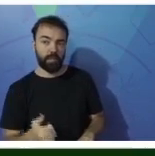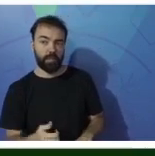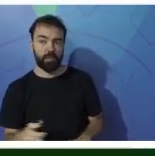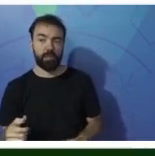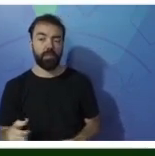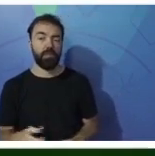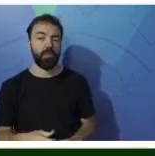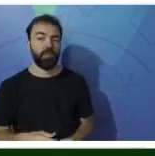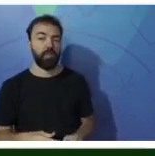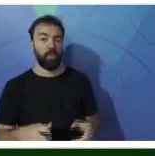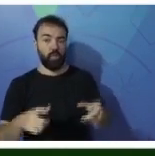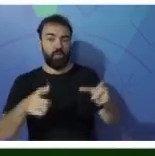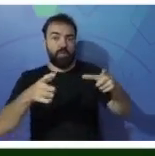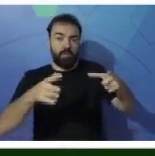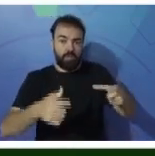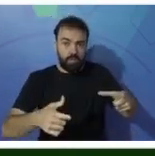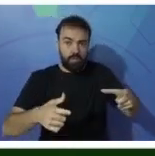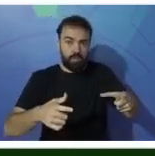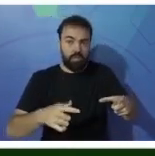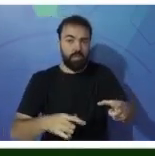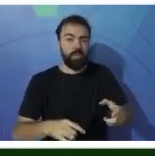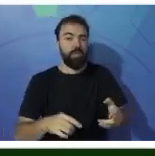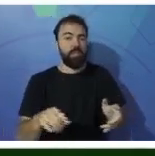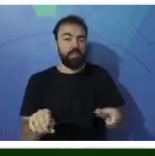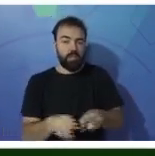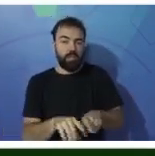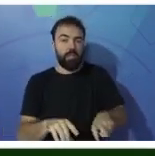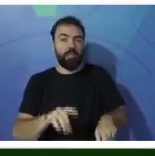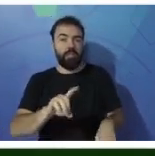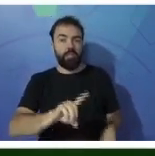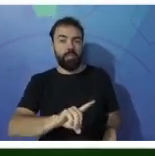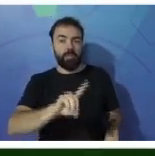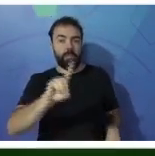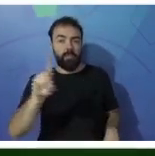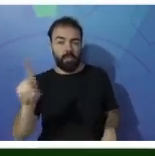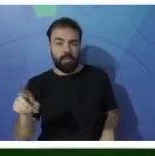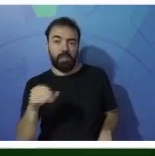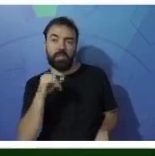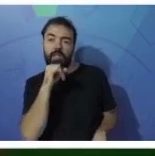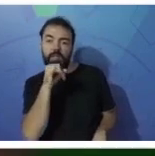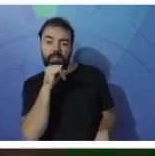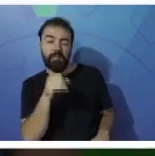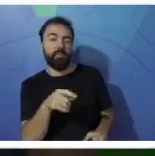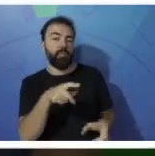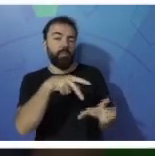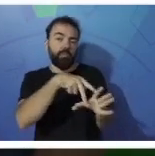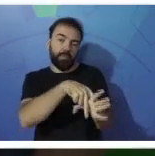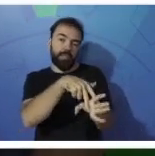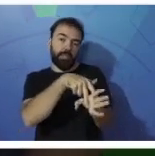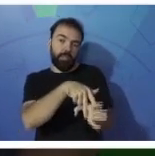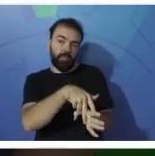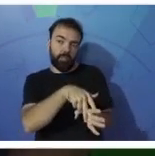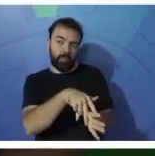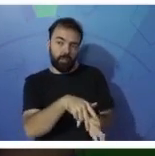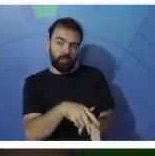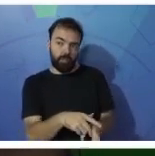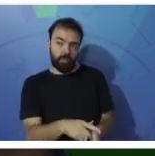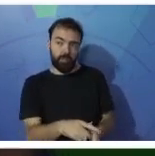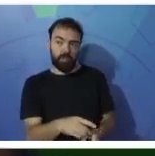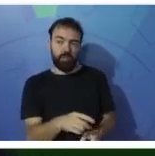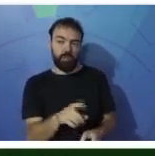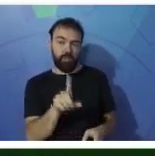vão colocar o local e a data. Se vocês estiverem em Barretos, você vai colocar Barretos,